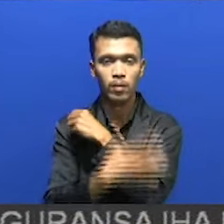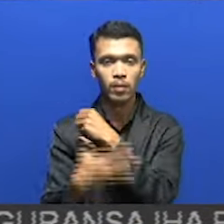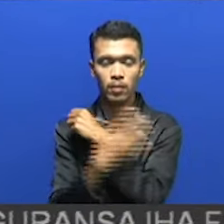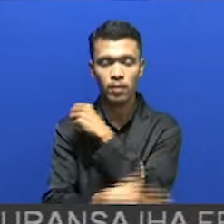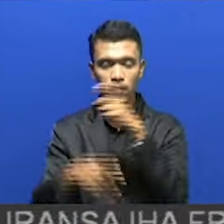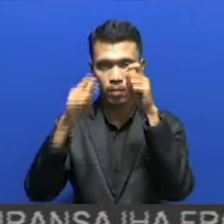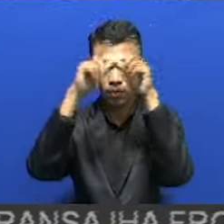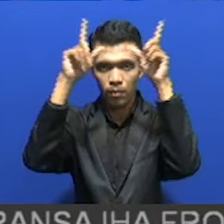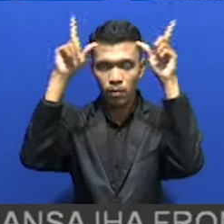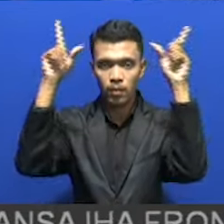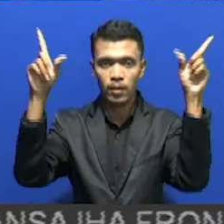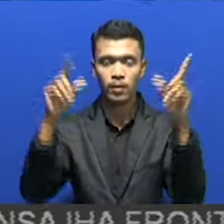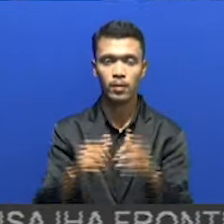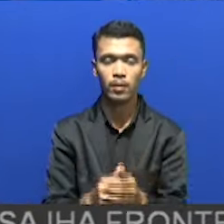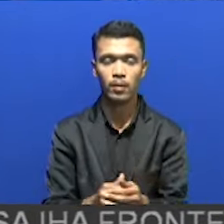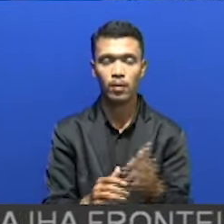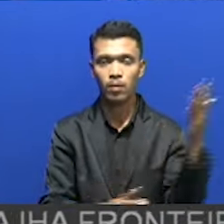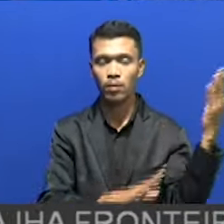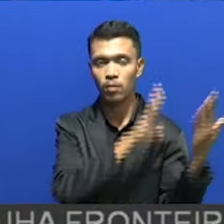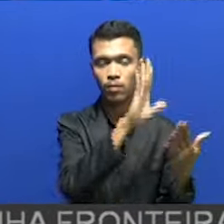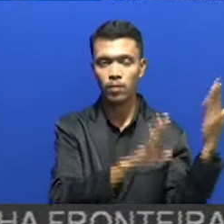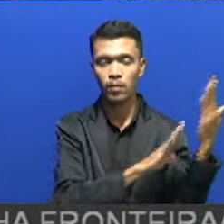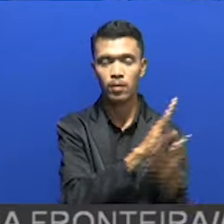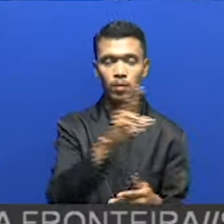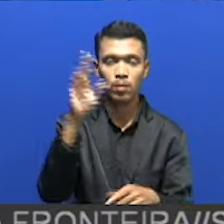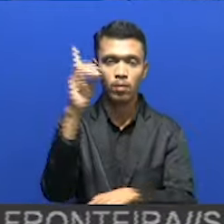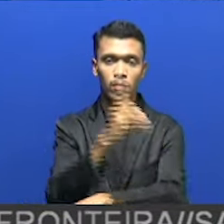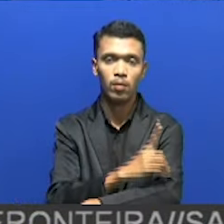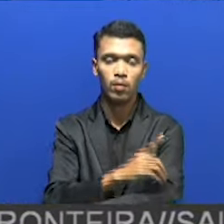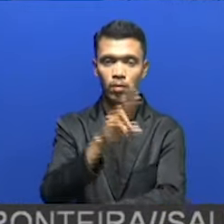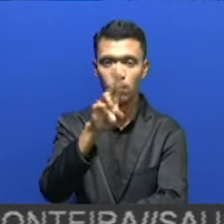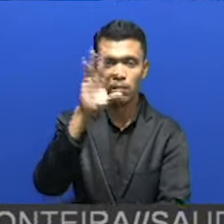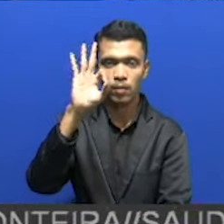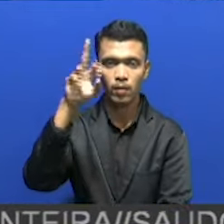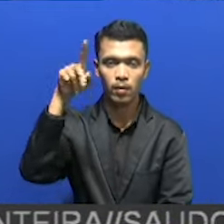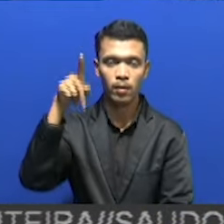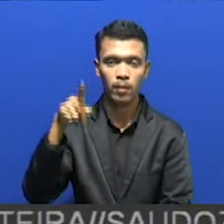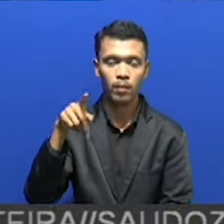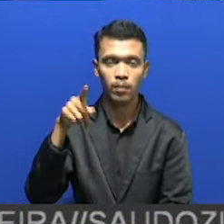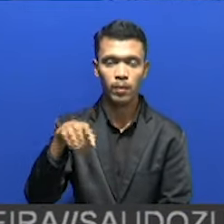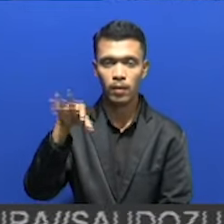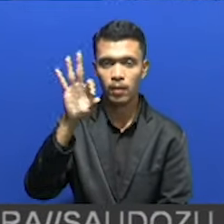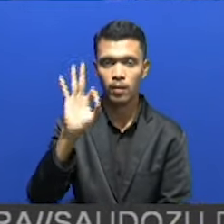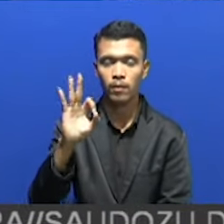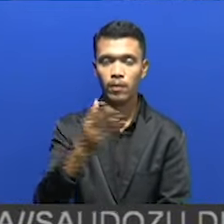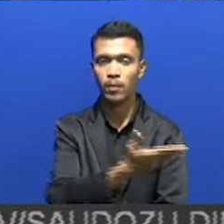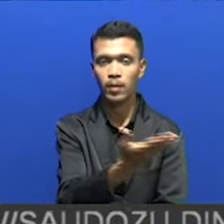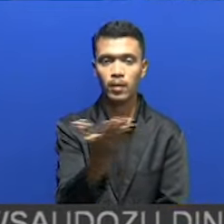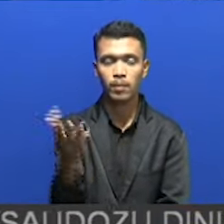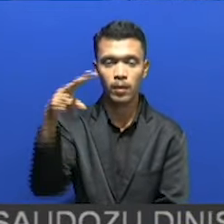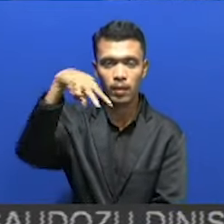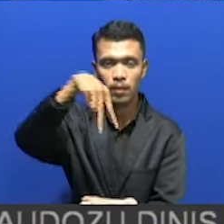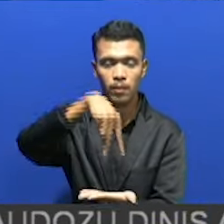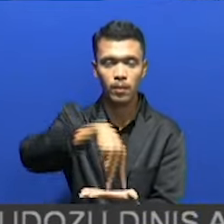Timor-Leste. Comemoração do UPF, e baita o Sira Rodrigo de Macamá, América Oin, firme